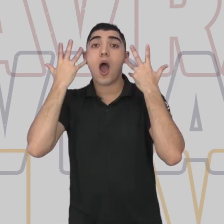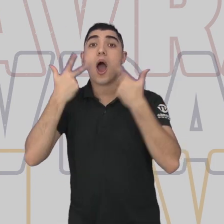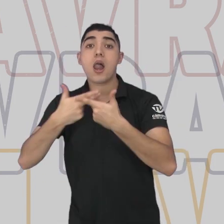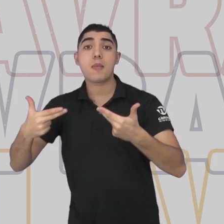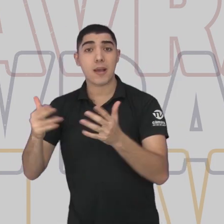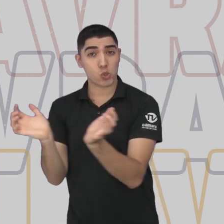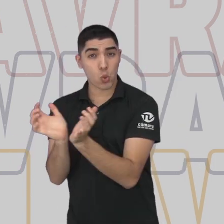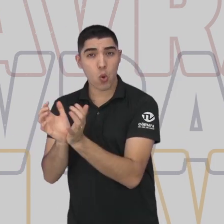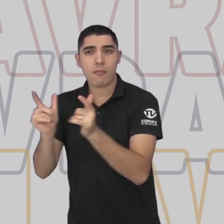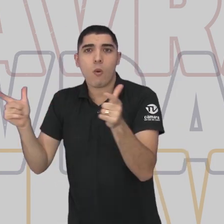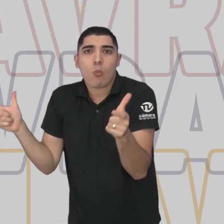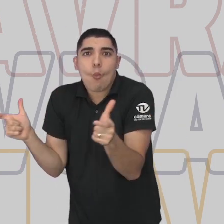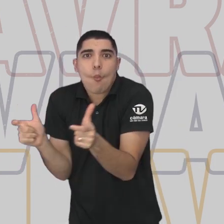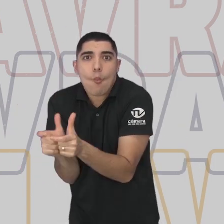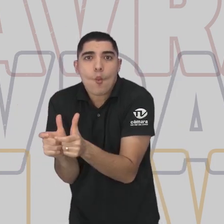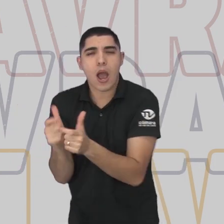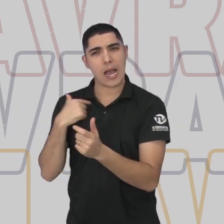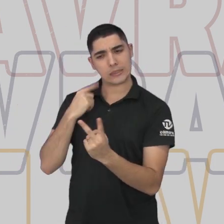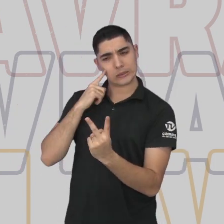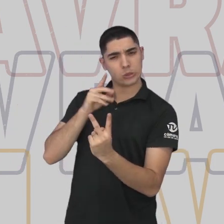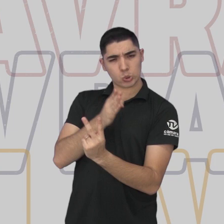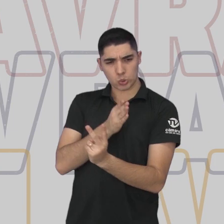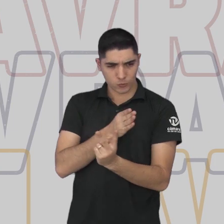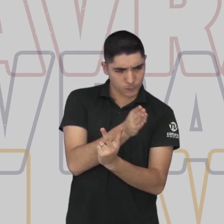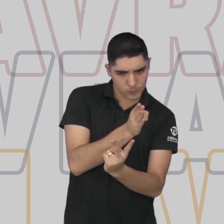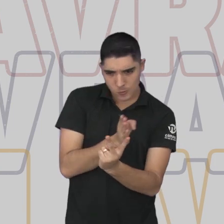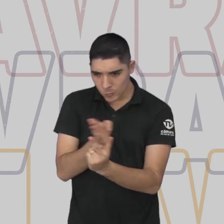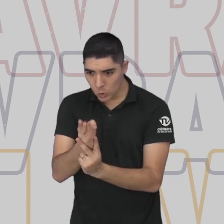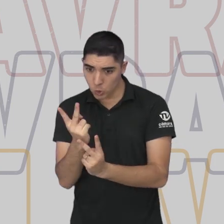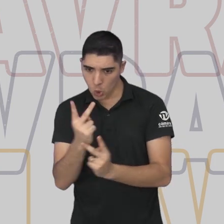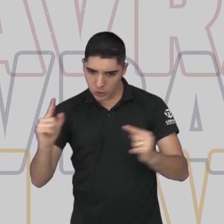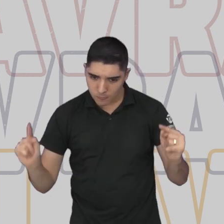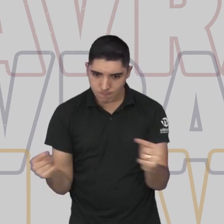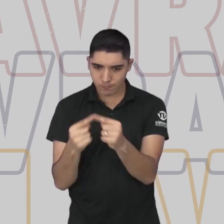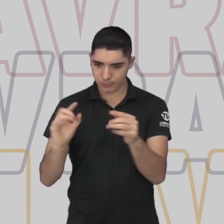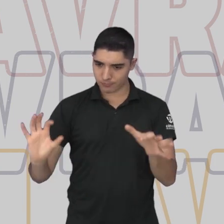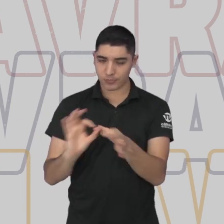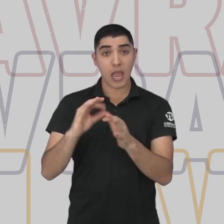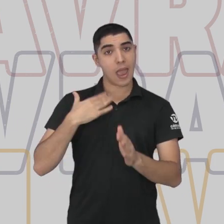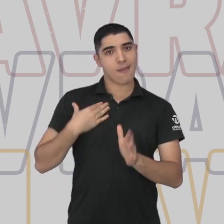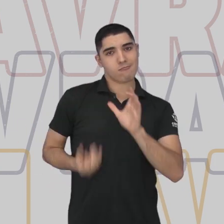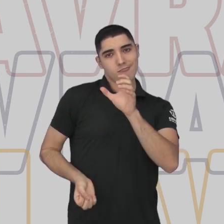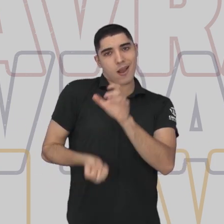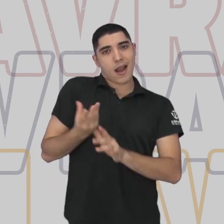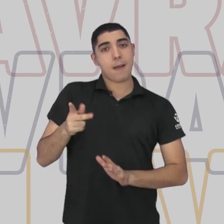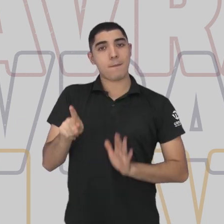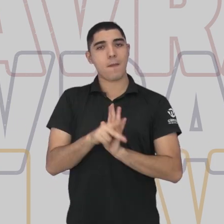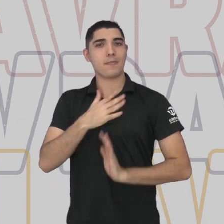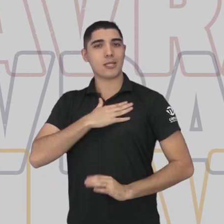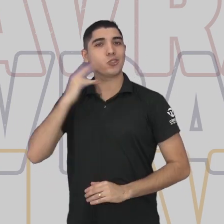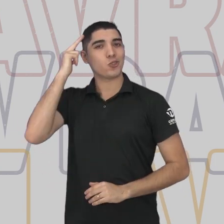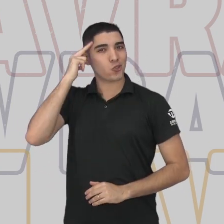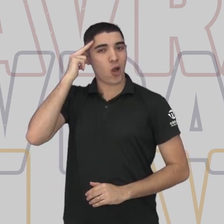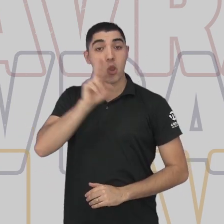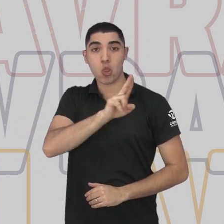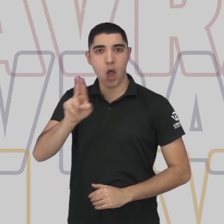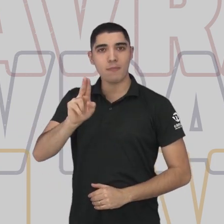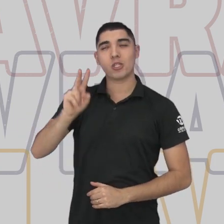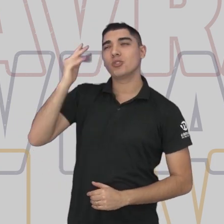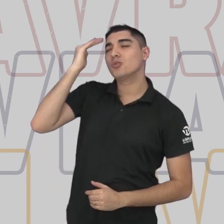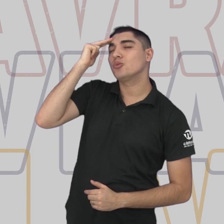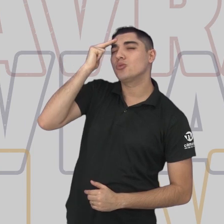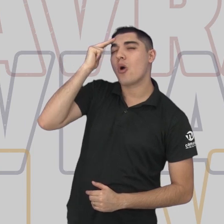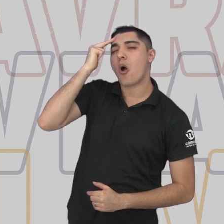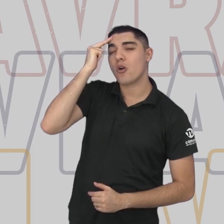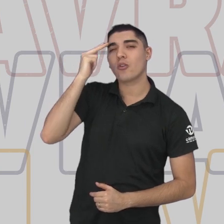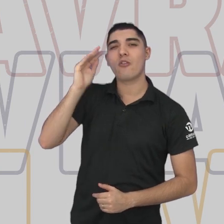eu gosto muito da natureza, eu acabei emendando na cultura da nossa região, criei a minha história, que é o Sonhos de Francisco. São